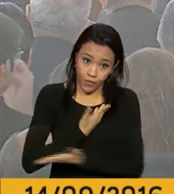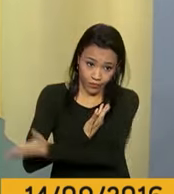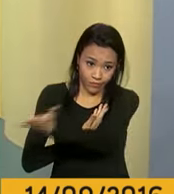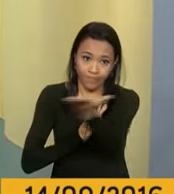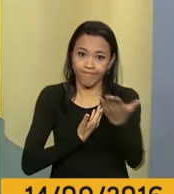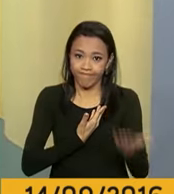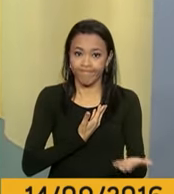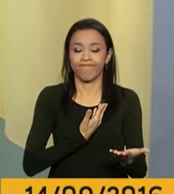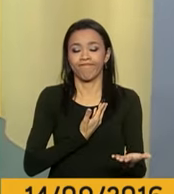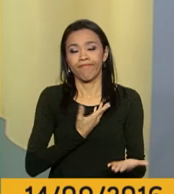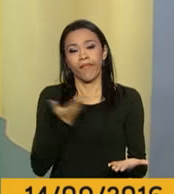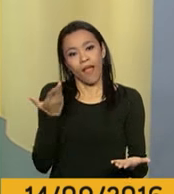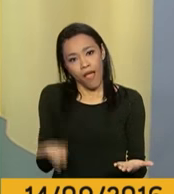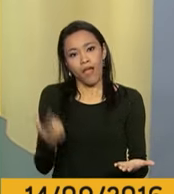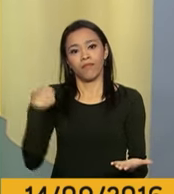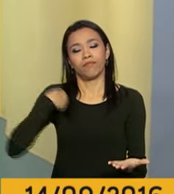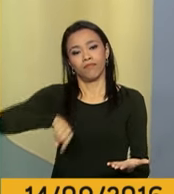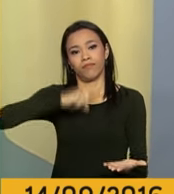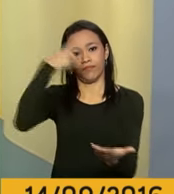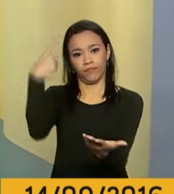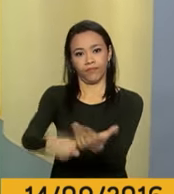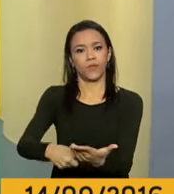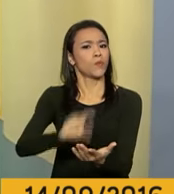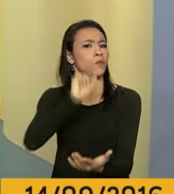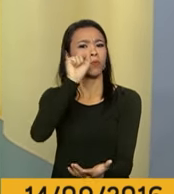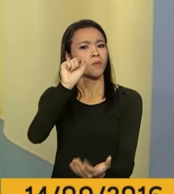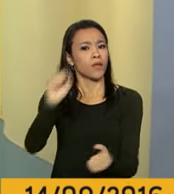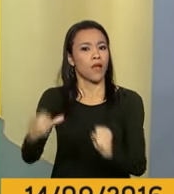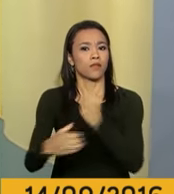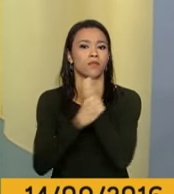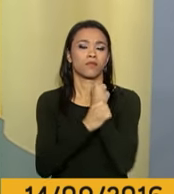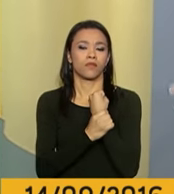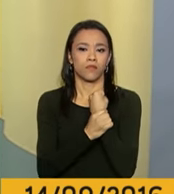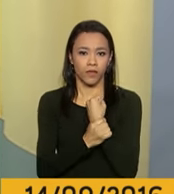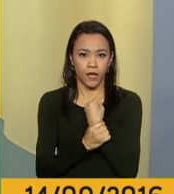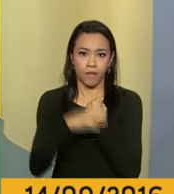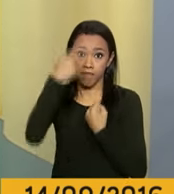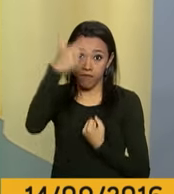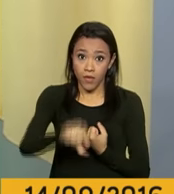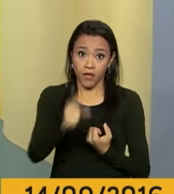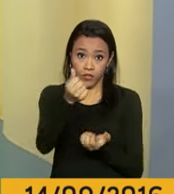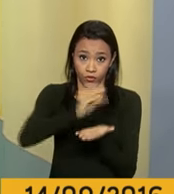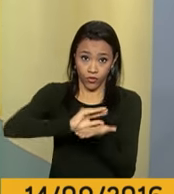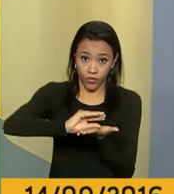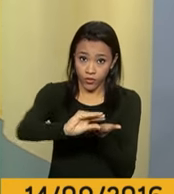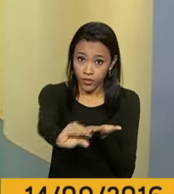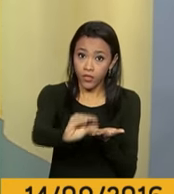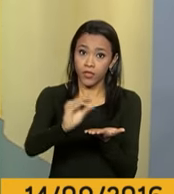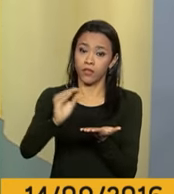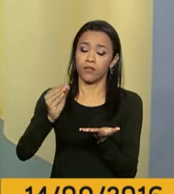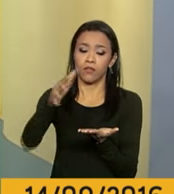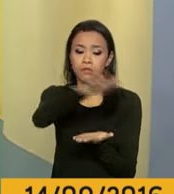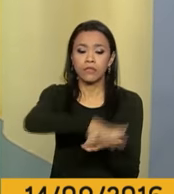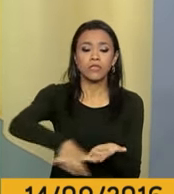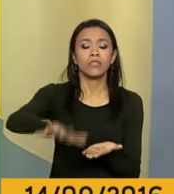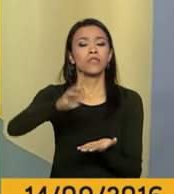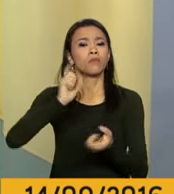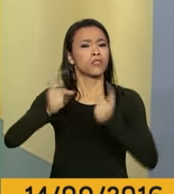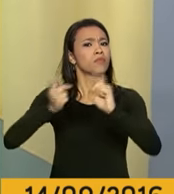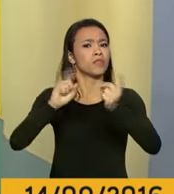este é o nosso compromisso, assegurar mais recursos a serem aplicados numa